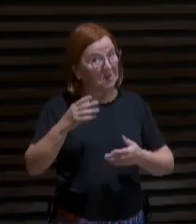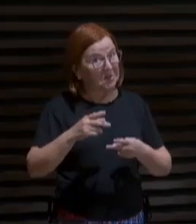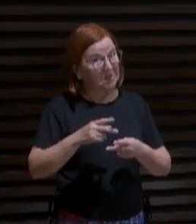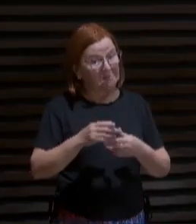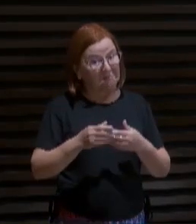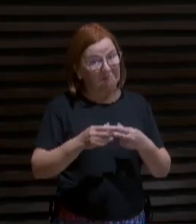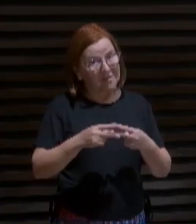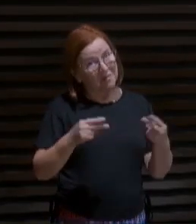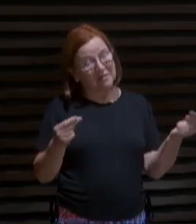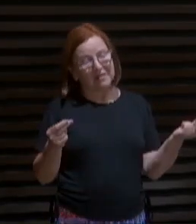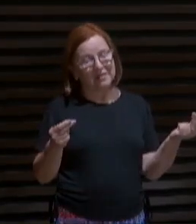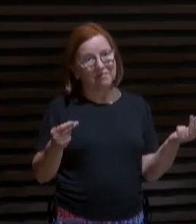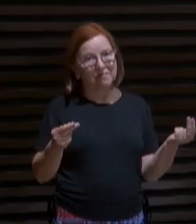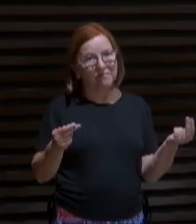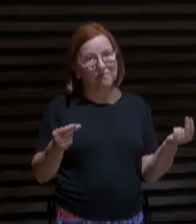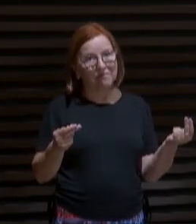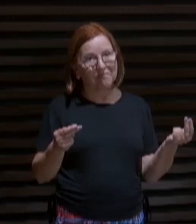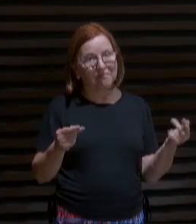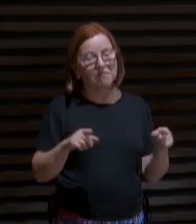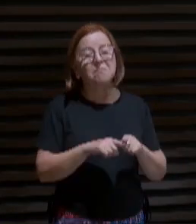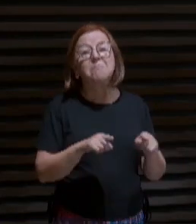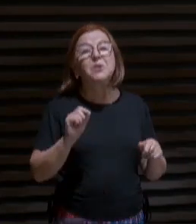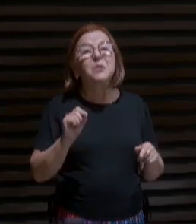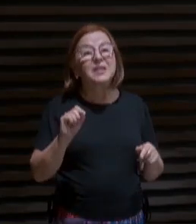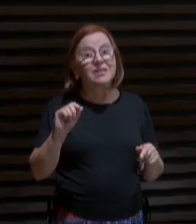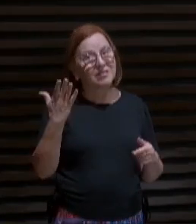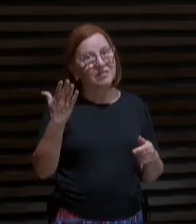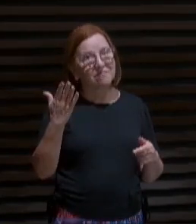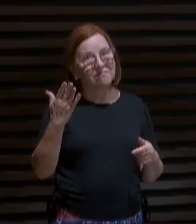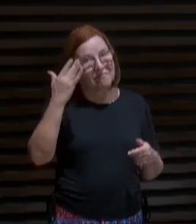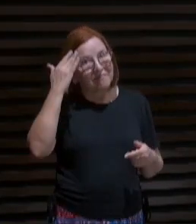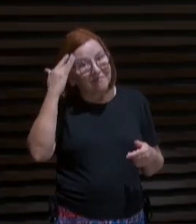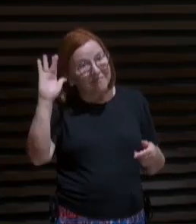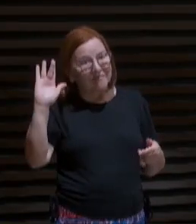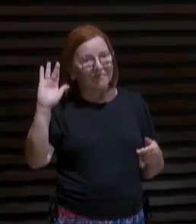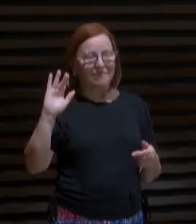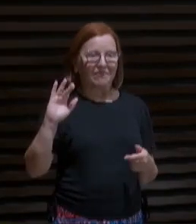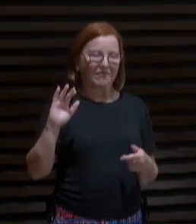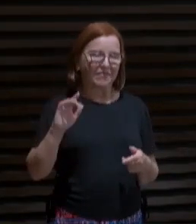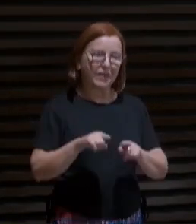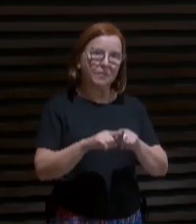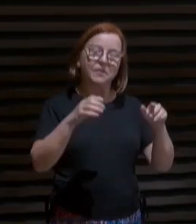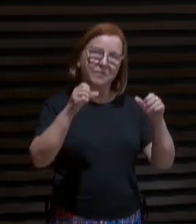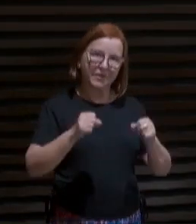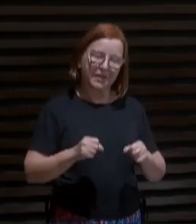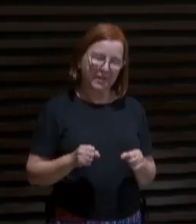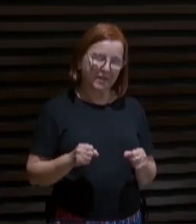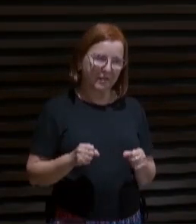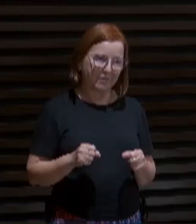O que aconteceu? Nós não temos a precisão, mas podemos